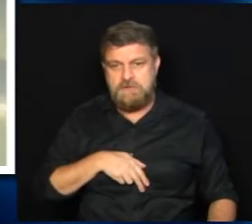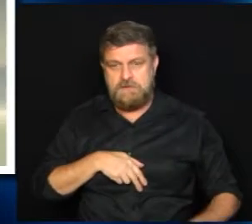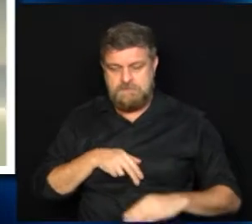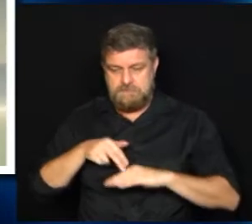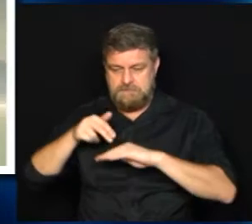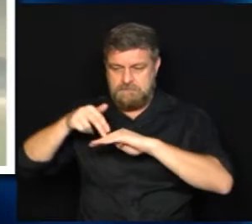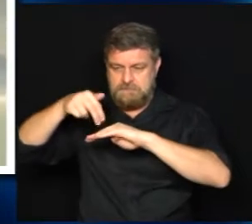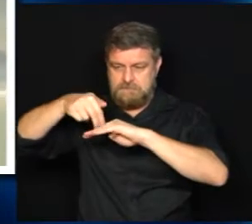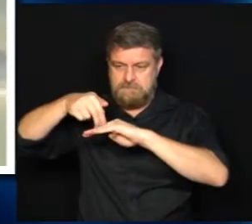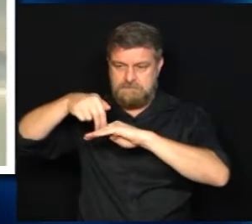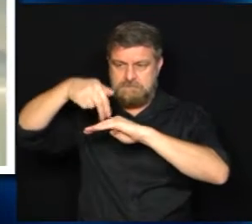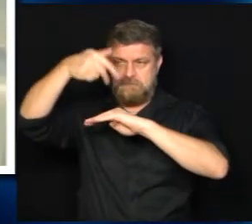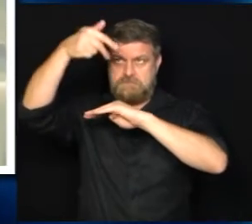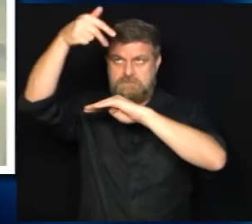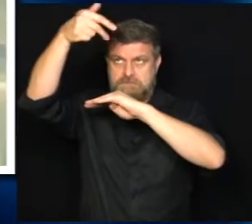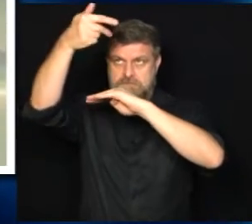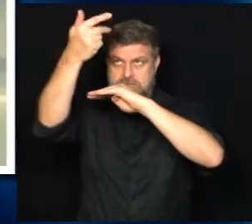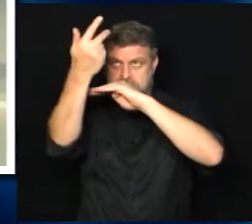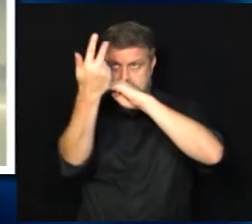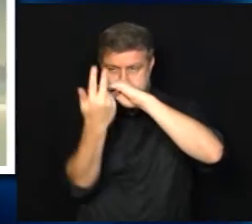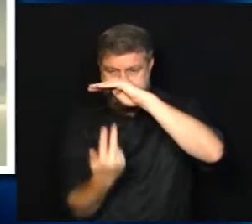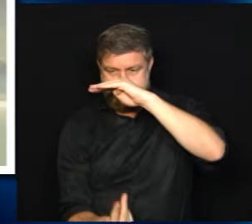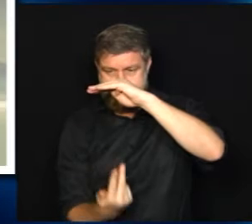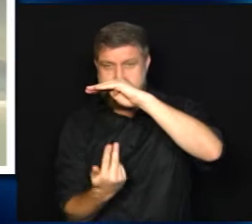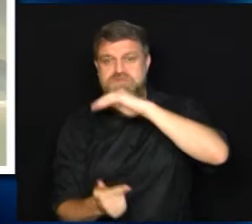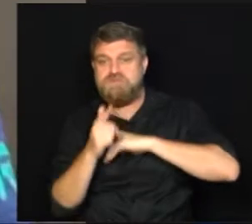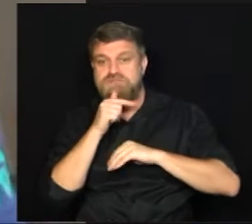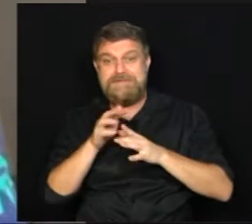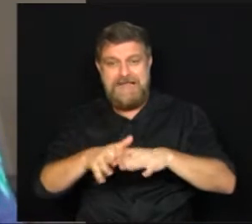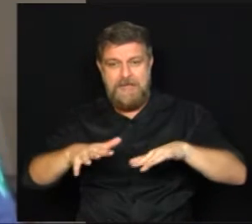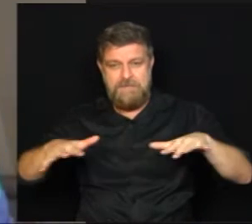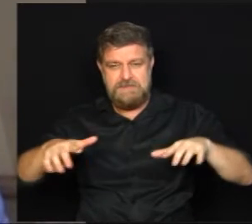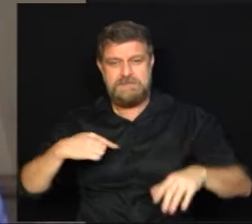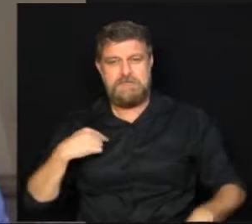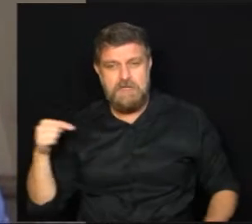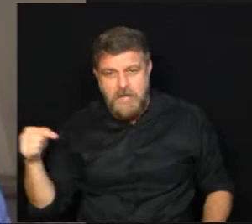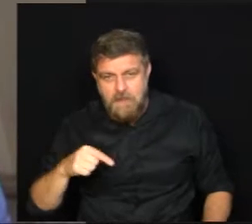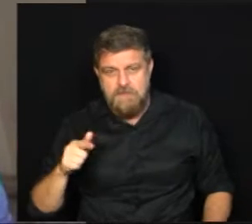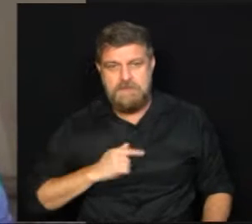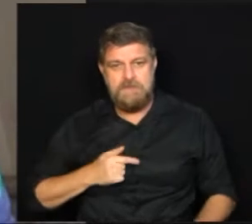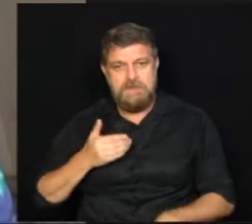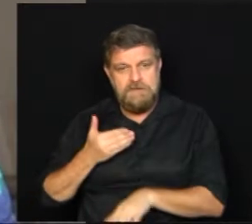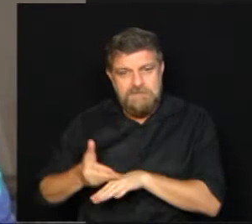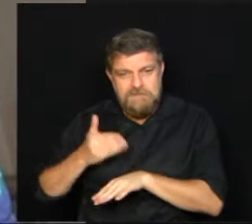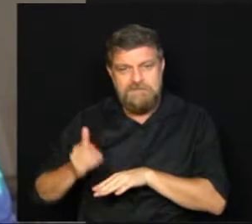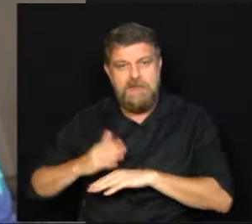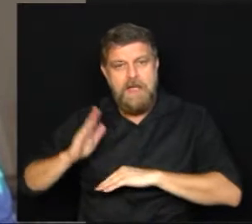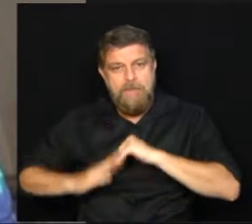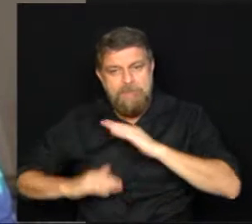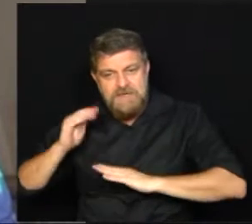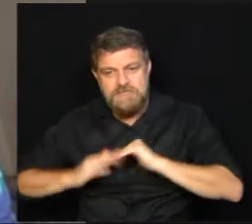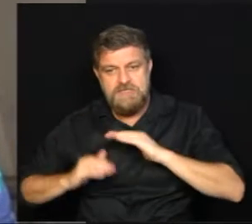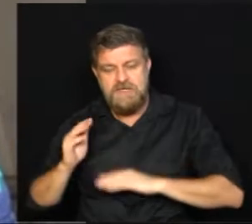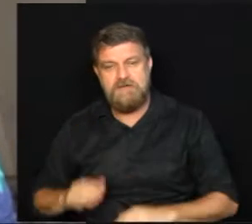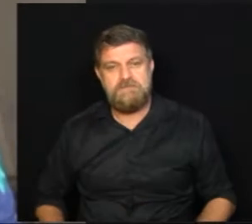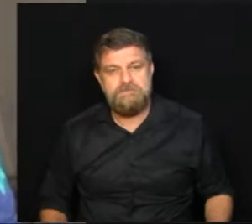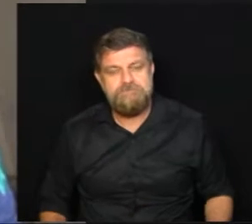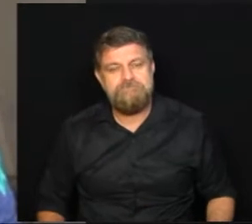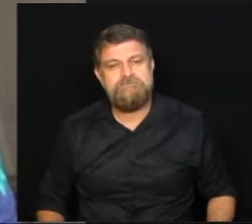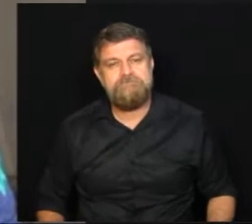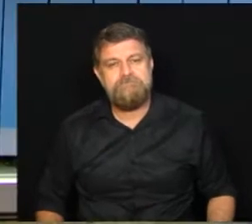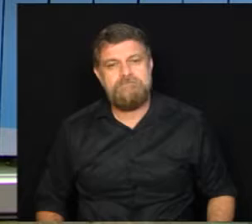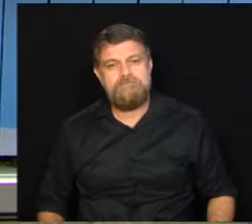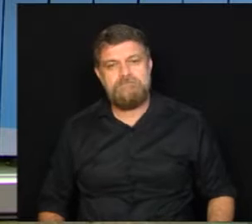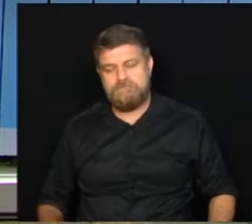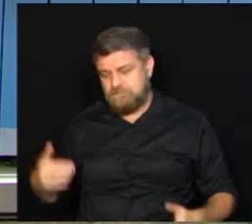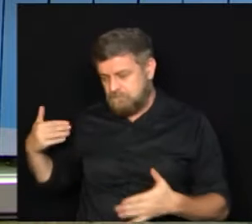ornamentais, porque a grande maioria das minhas amigas que fizeram ginástica comigo estavam fazendo esse esporte. Tá. E durante todo